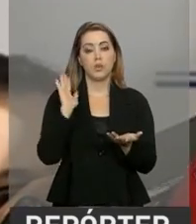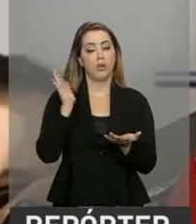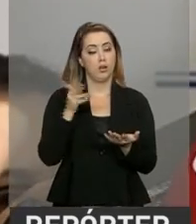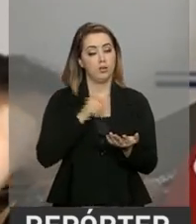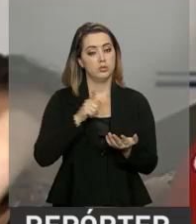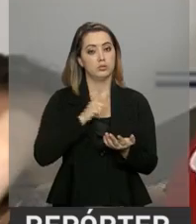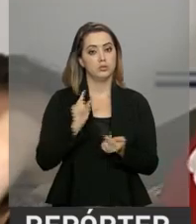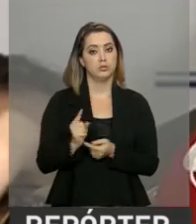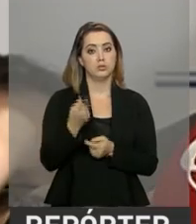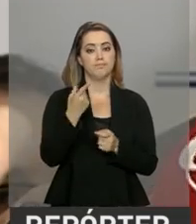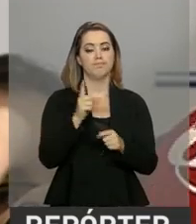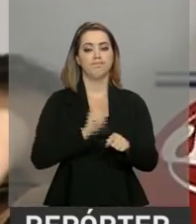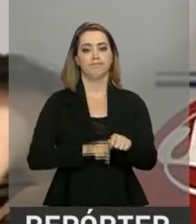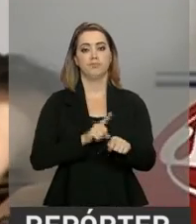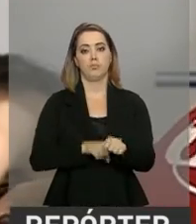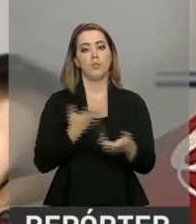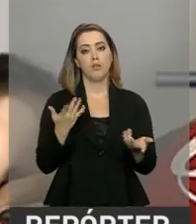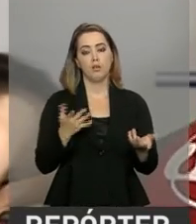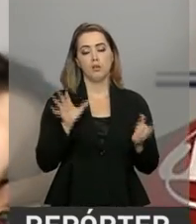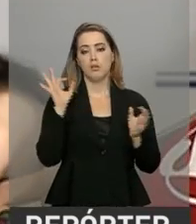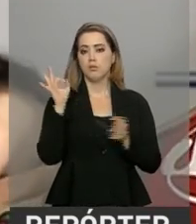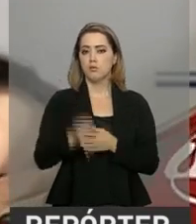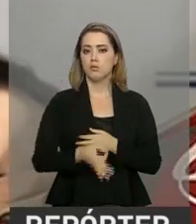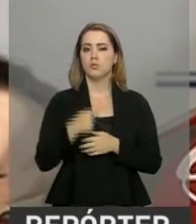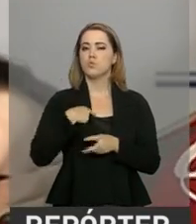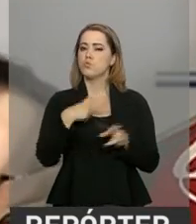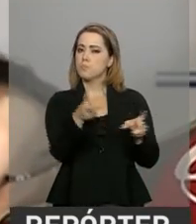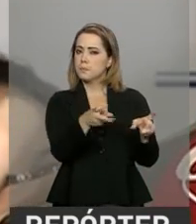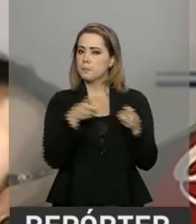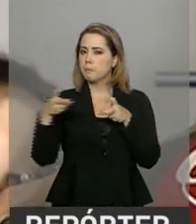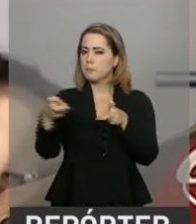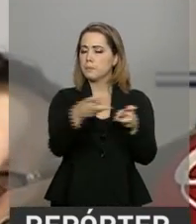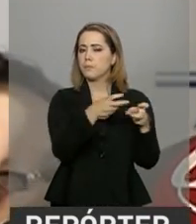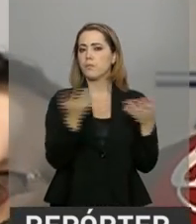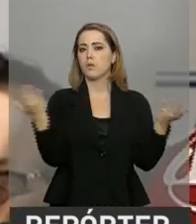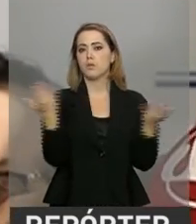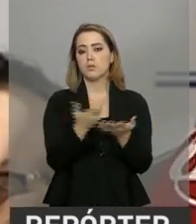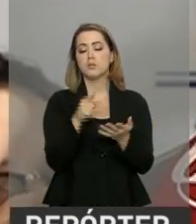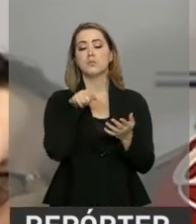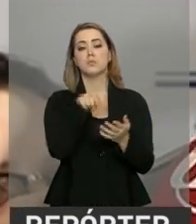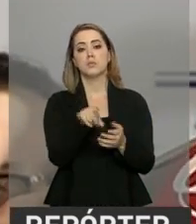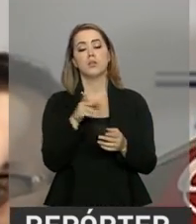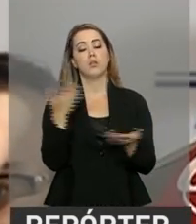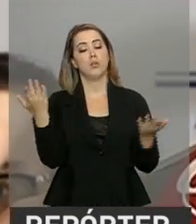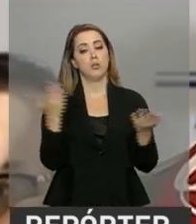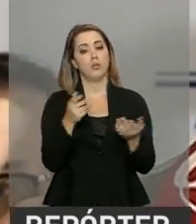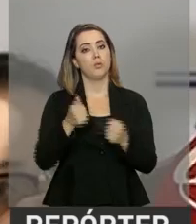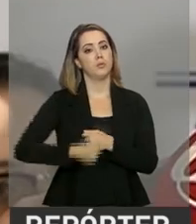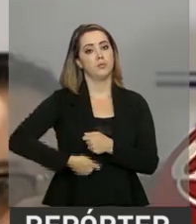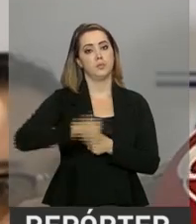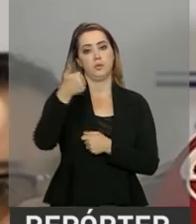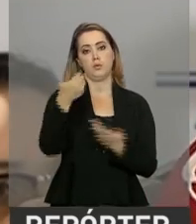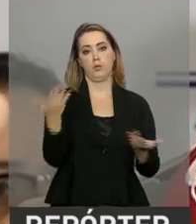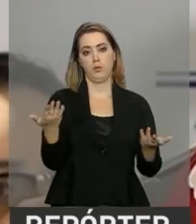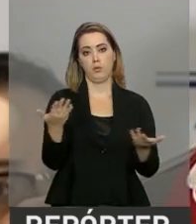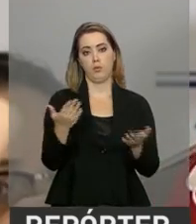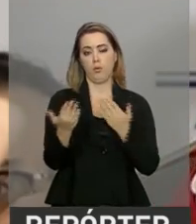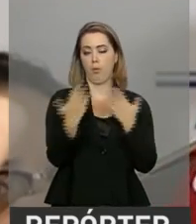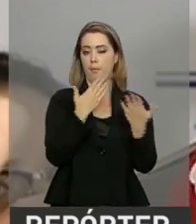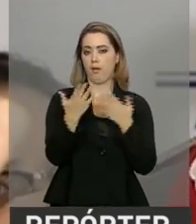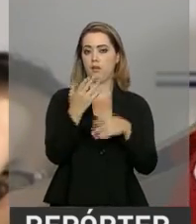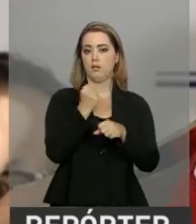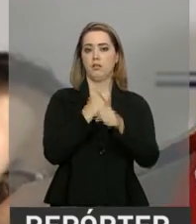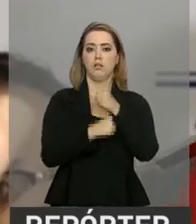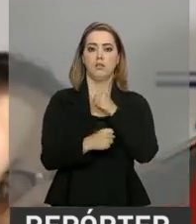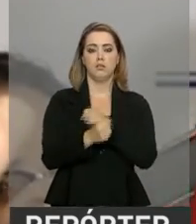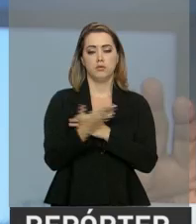um ambiente de expectativas, de projeções, de perspectivas do país bem melhores do que aquelas que